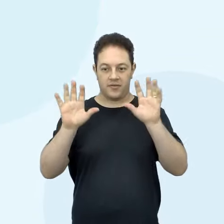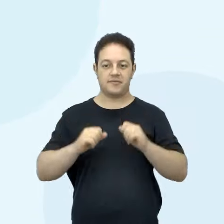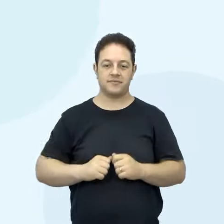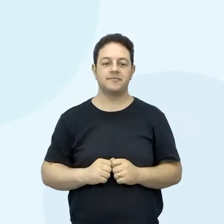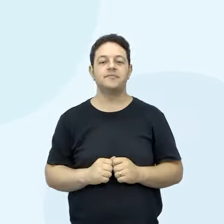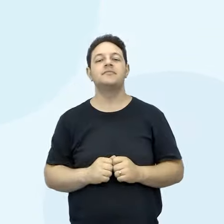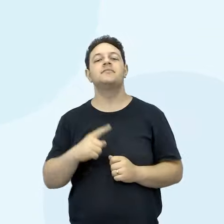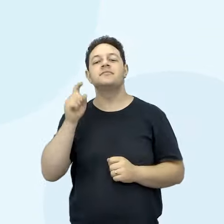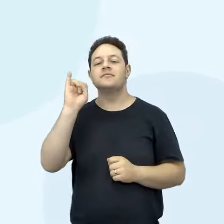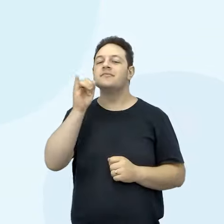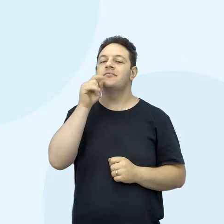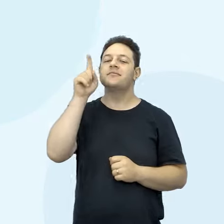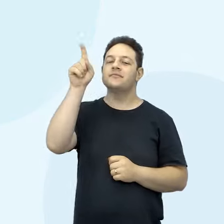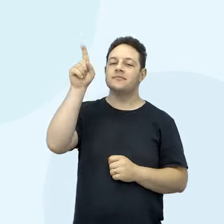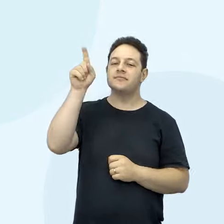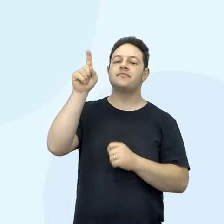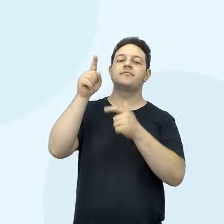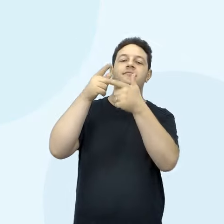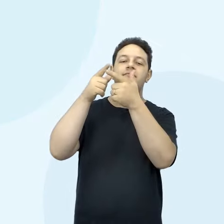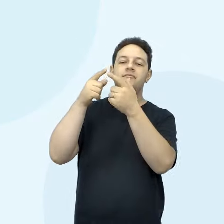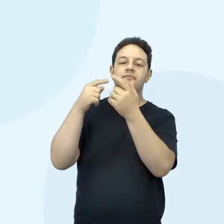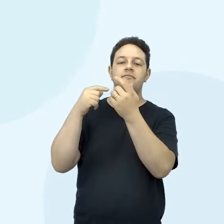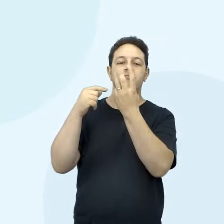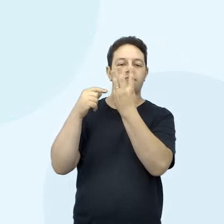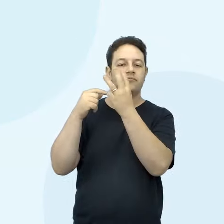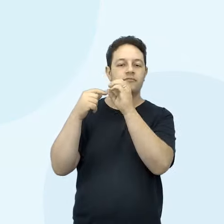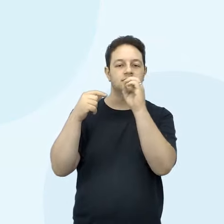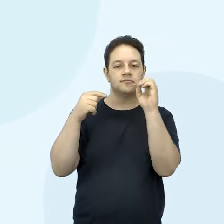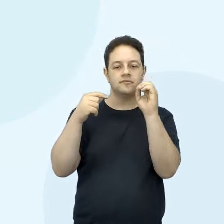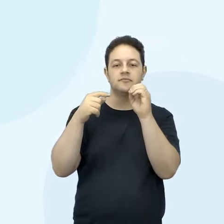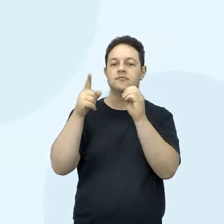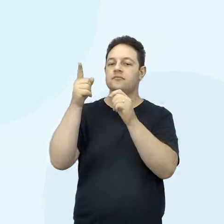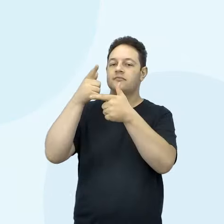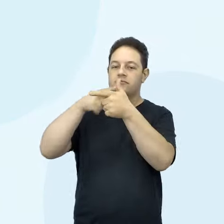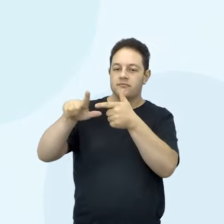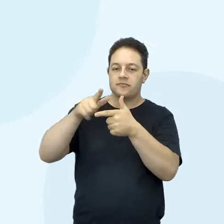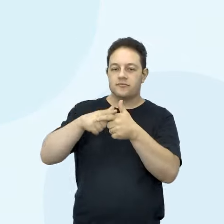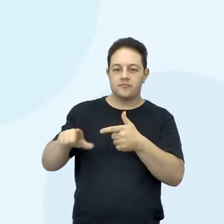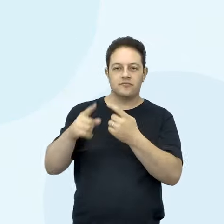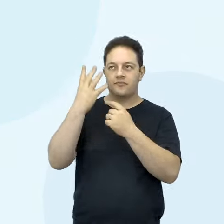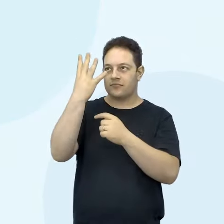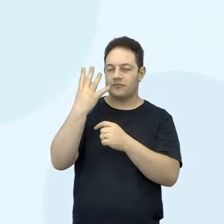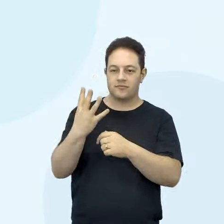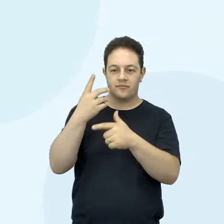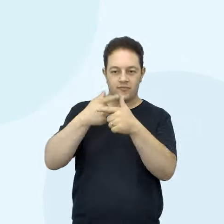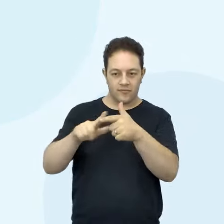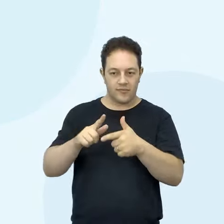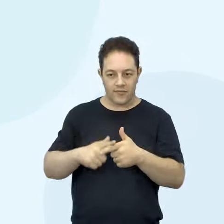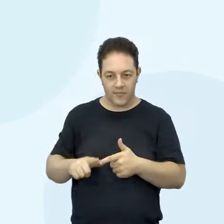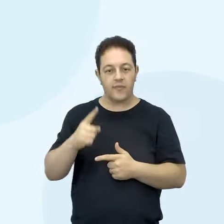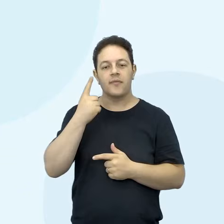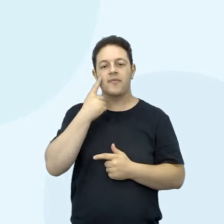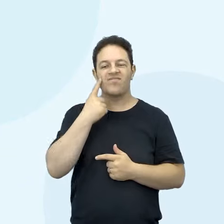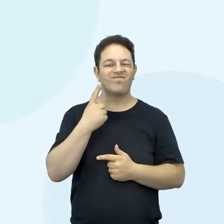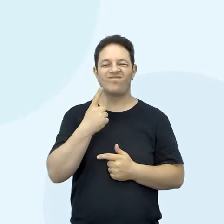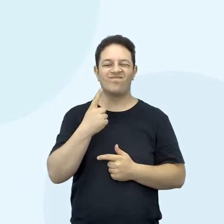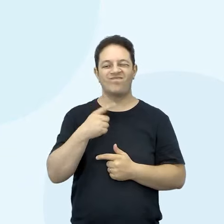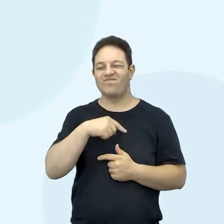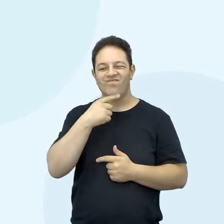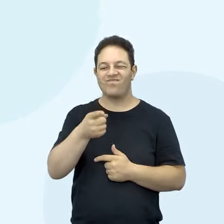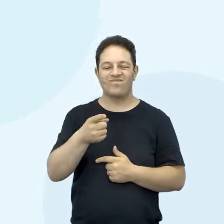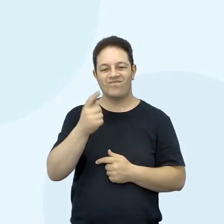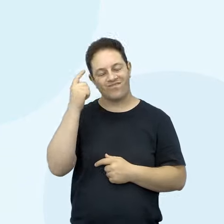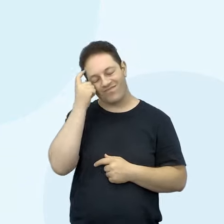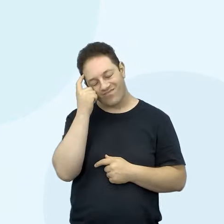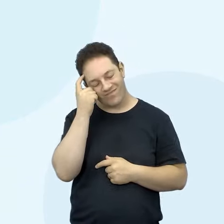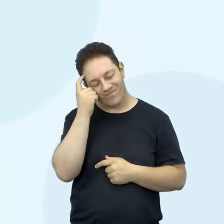tudo isso aqui por 4, também é par e divisível por 4, ó. Eu acho que é melhor não. Eu acho que eu